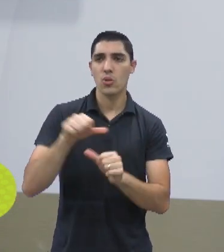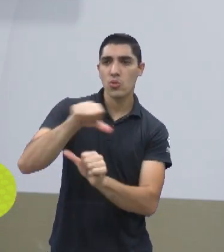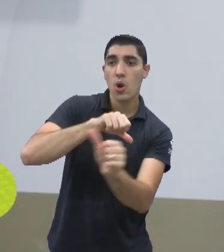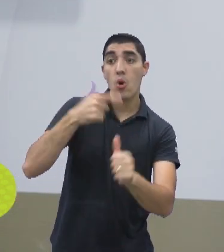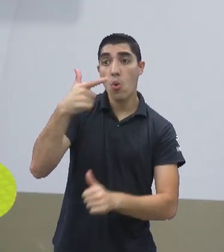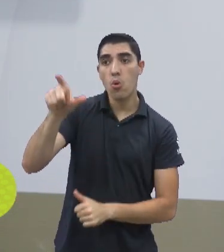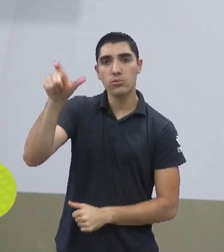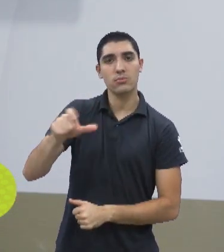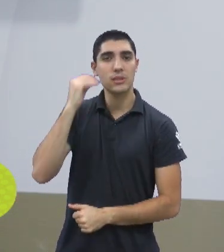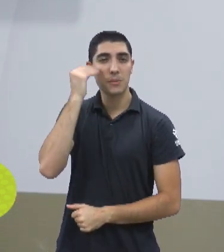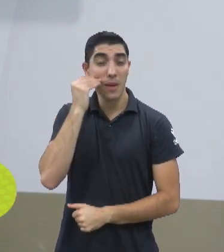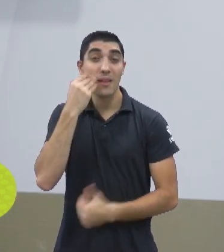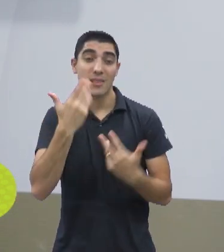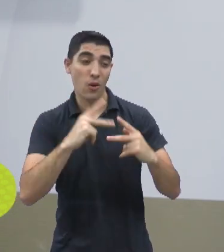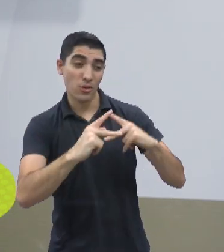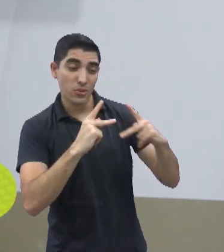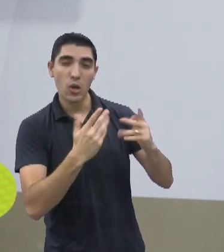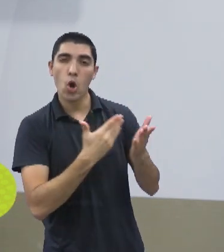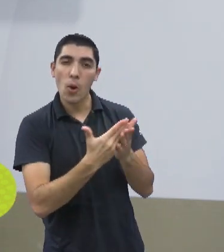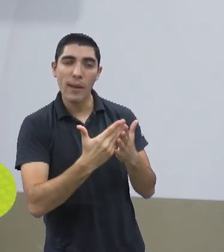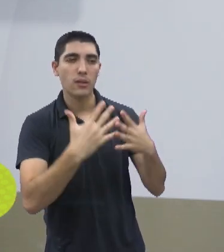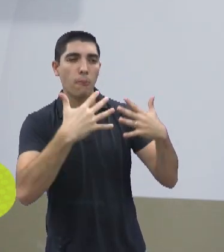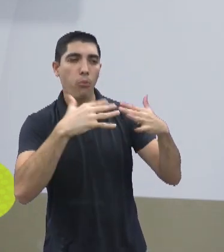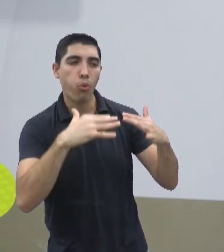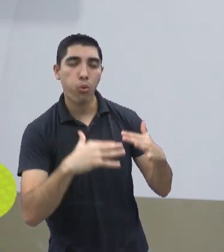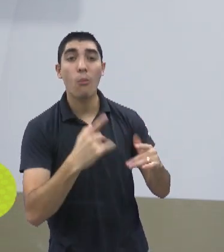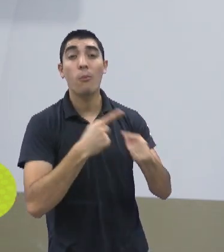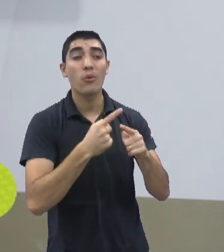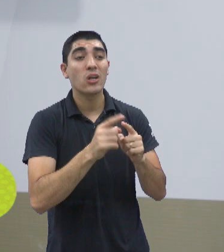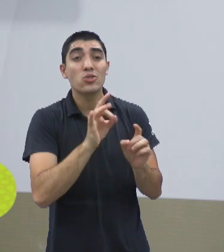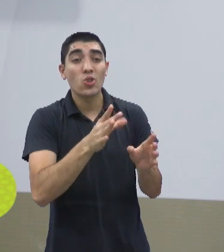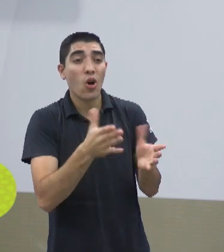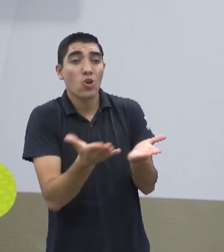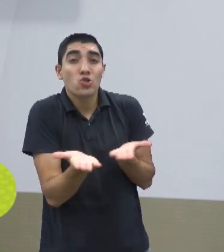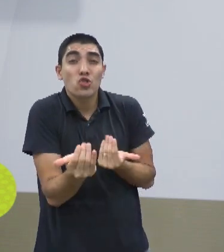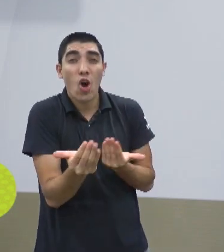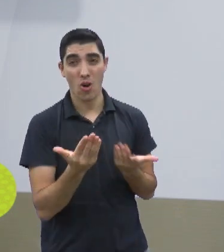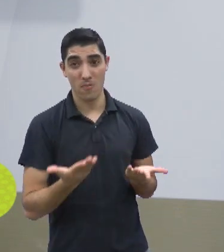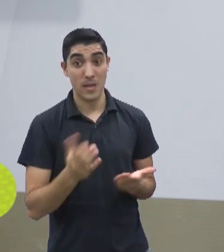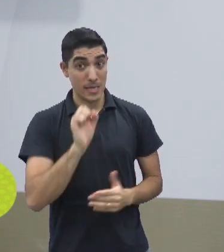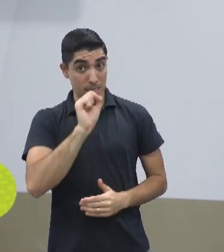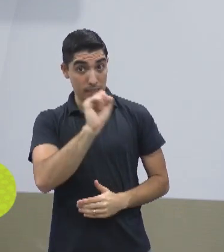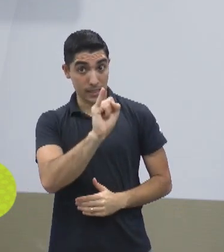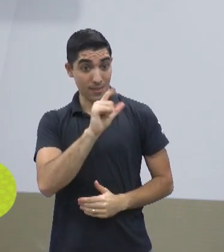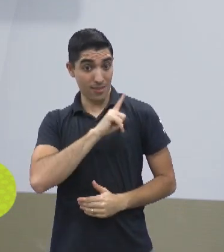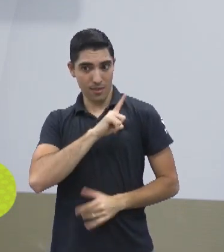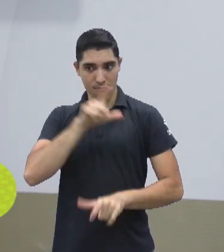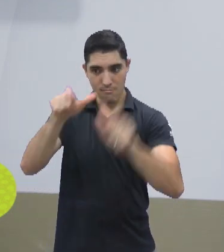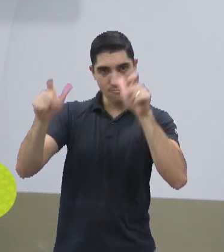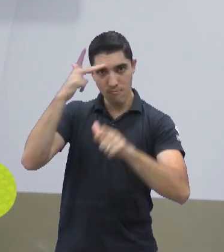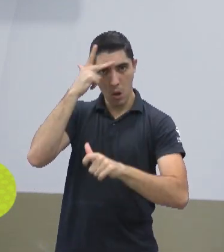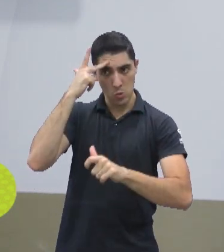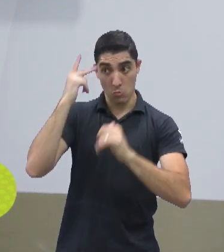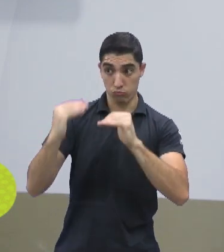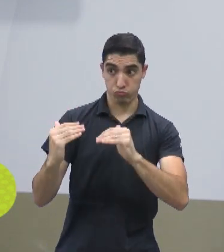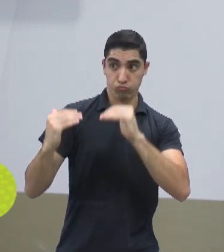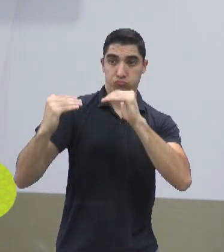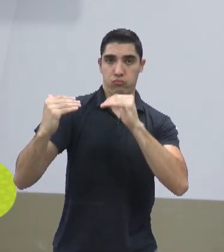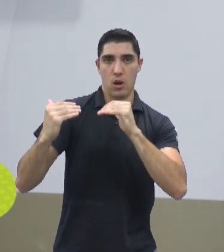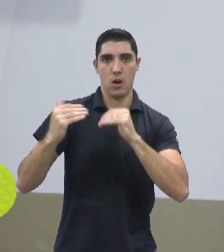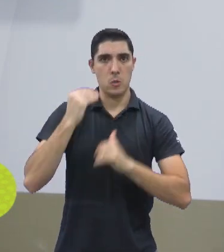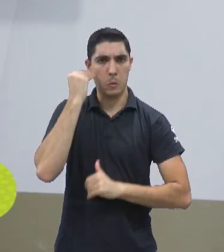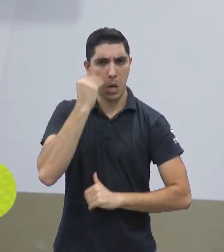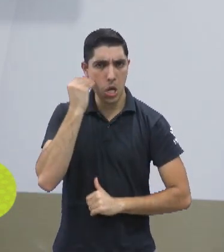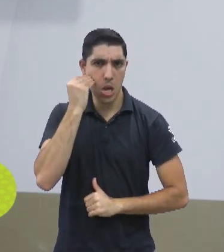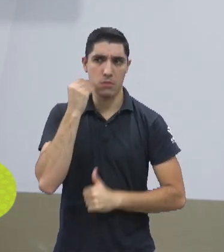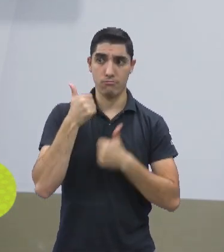caindo muito de nível dentro da mesma partida. Com um elenco um pouco mais cheio, São José pode brigar sim por essa parte ali de